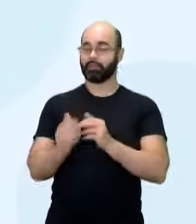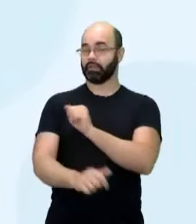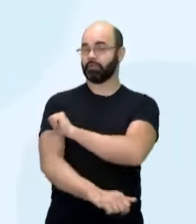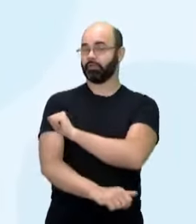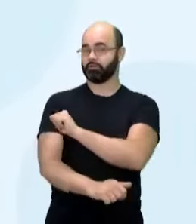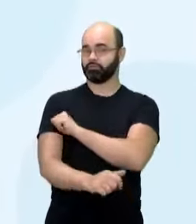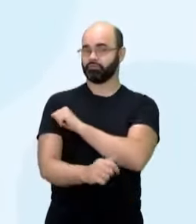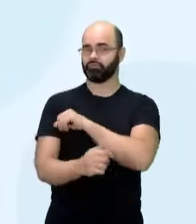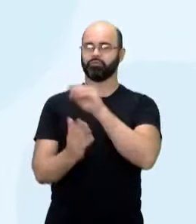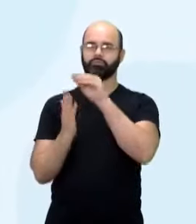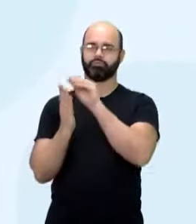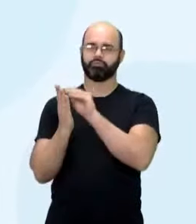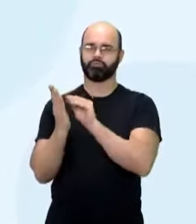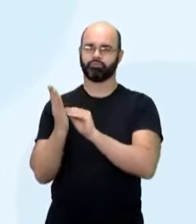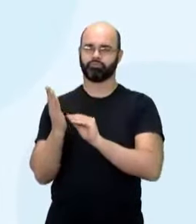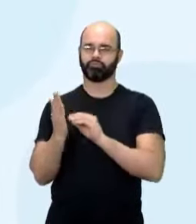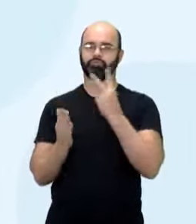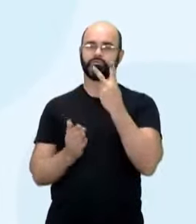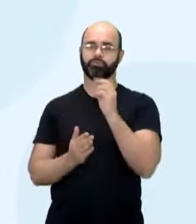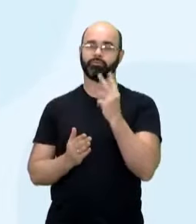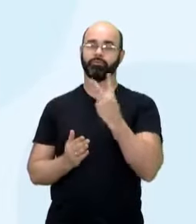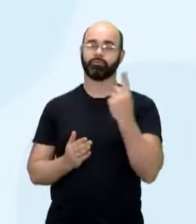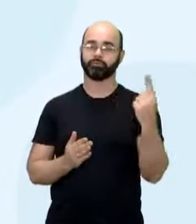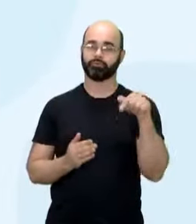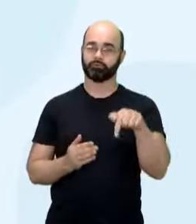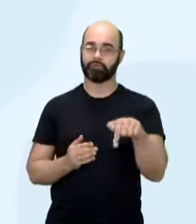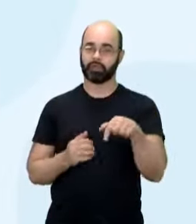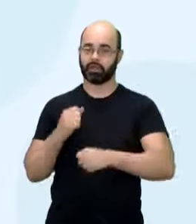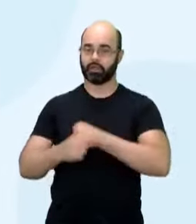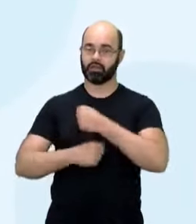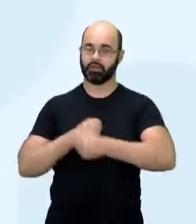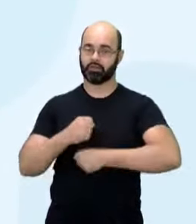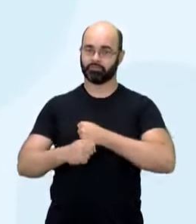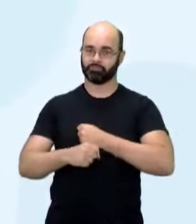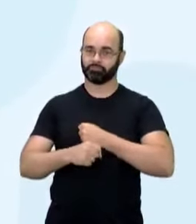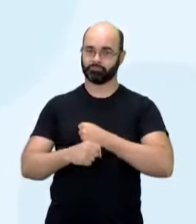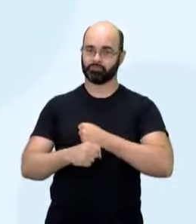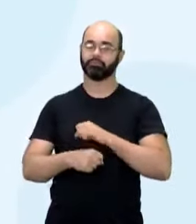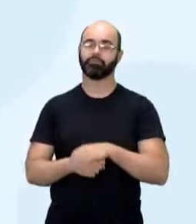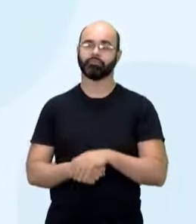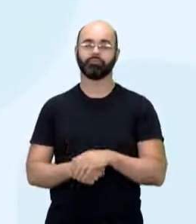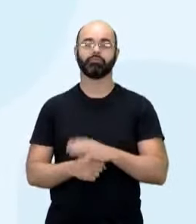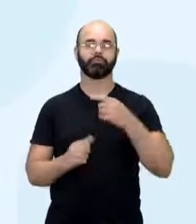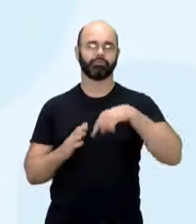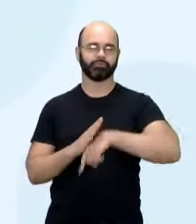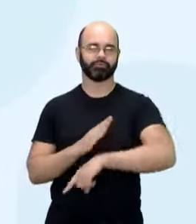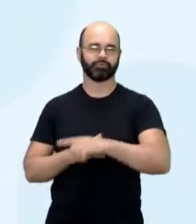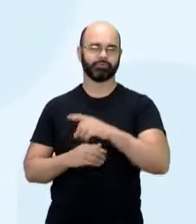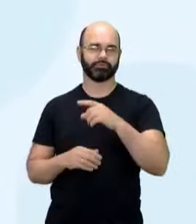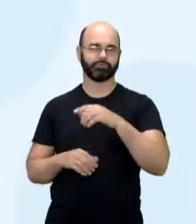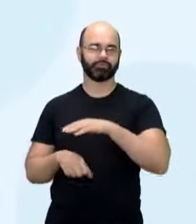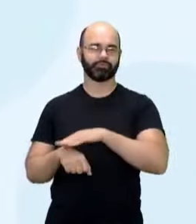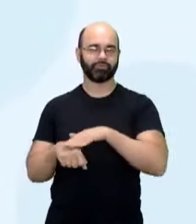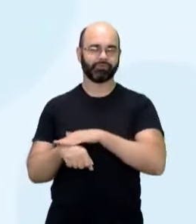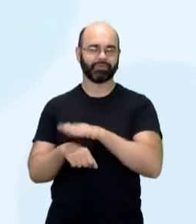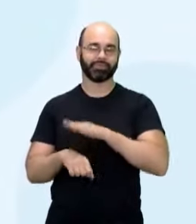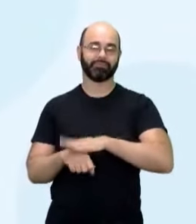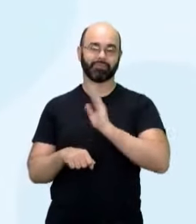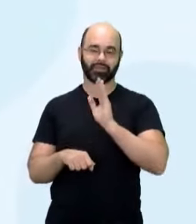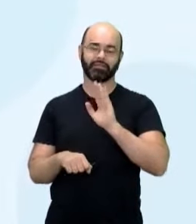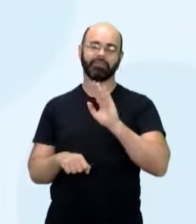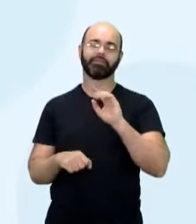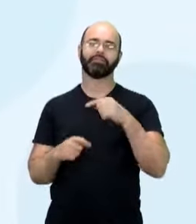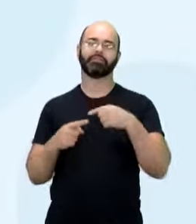estudantes durante o ano de 2021. Para falar sobre isso e com mais profundidade e com mais tempo, a gente tem